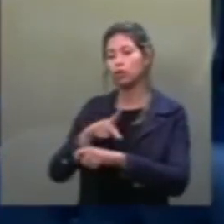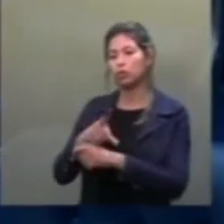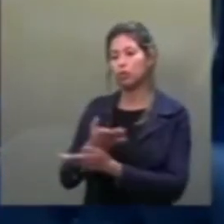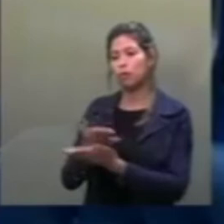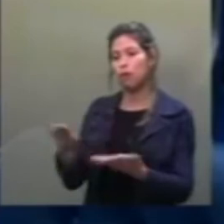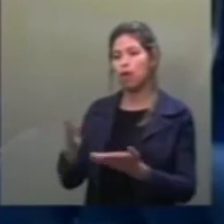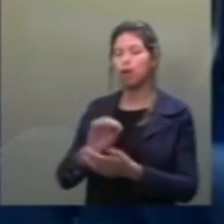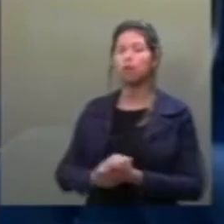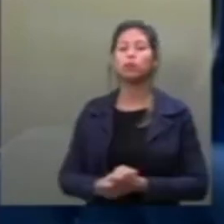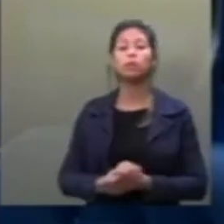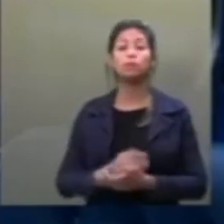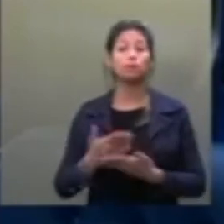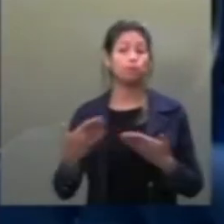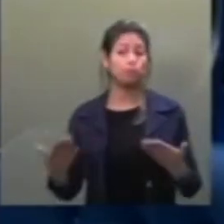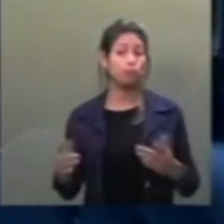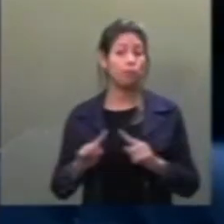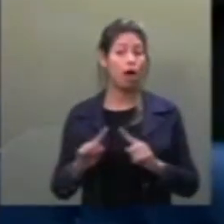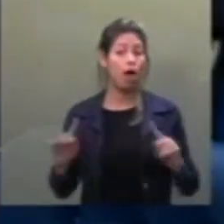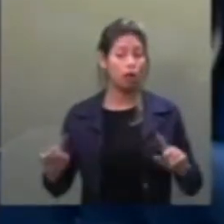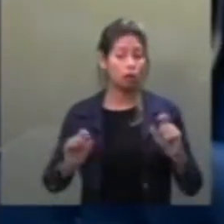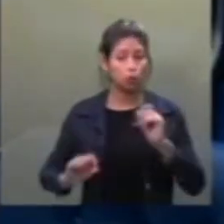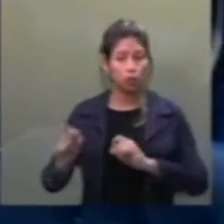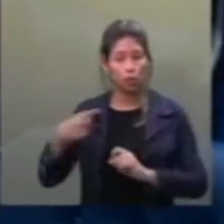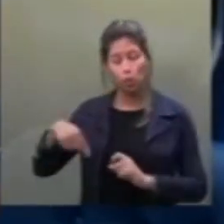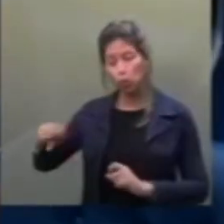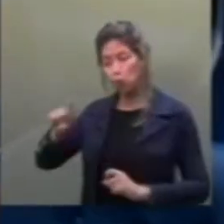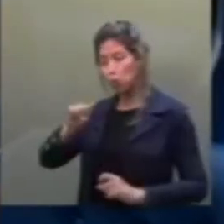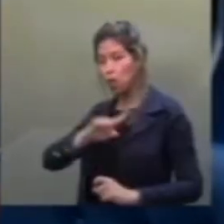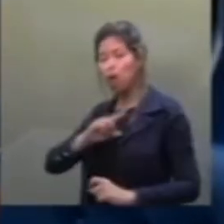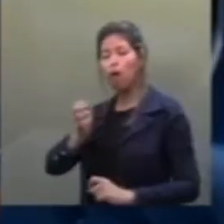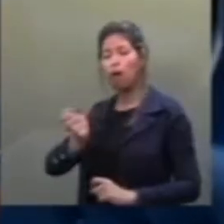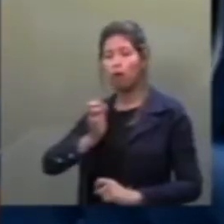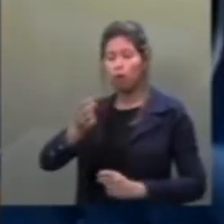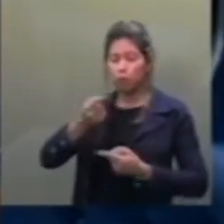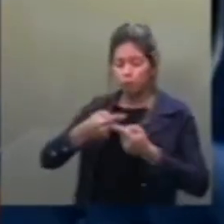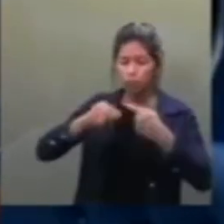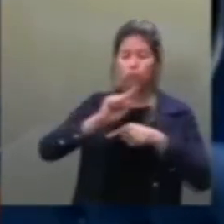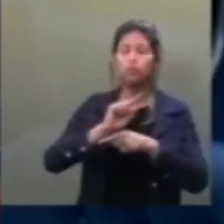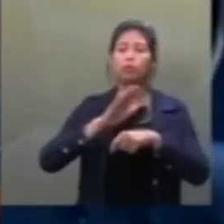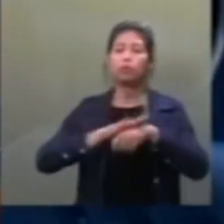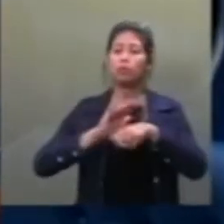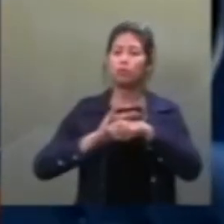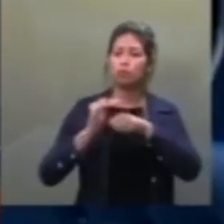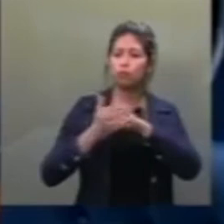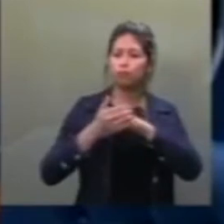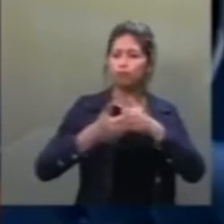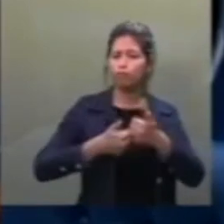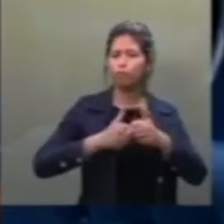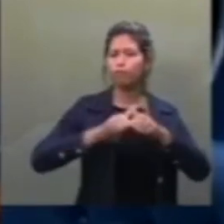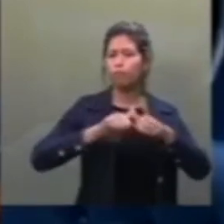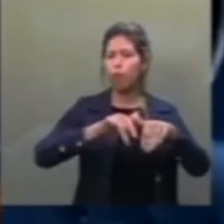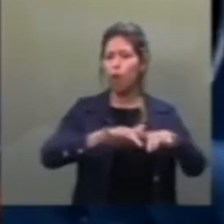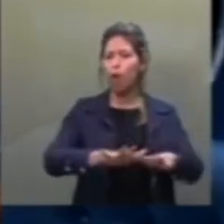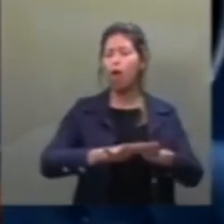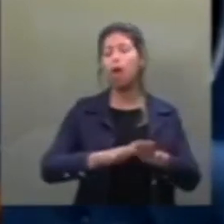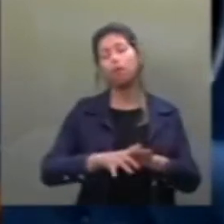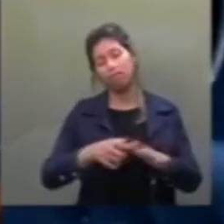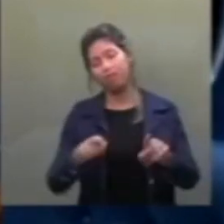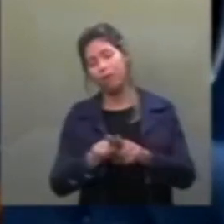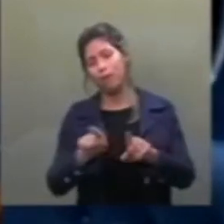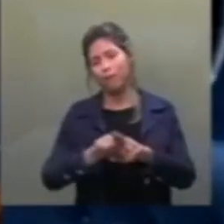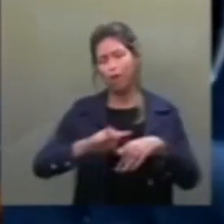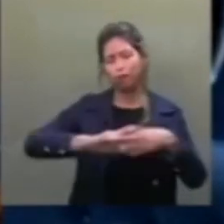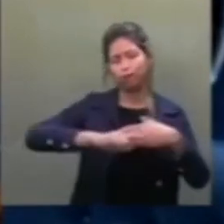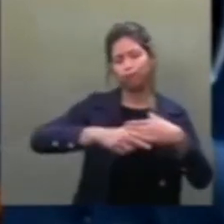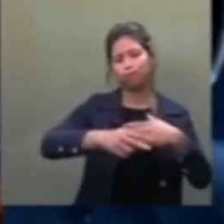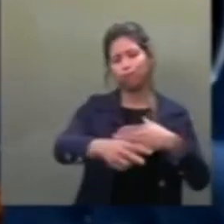no atual momento em que buscamos superar a pandemia e suas consequências no